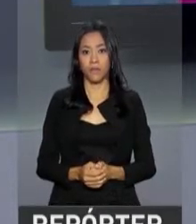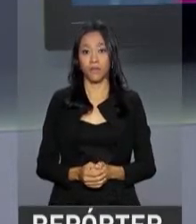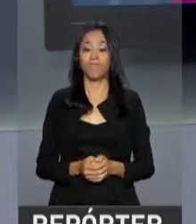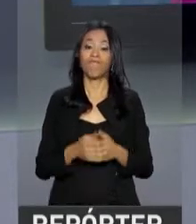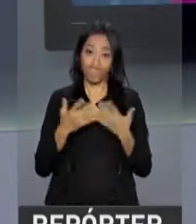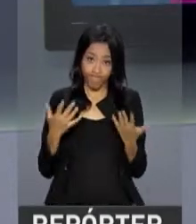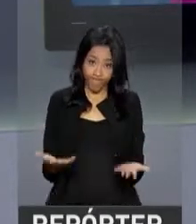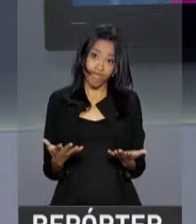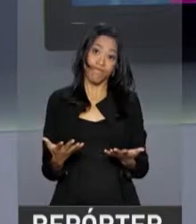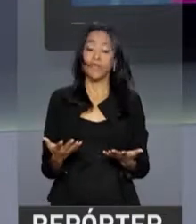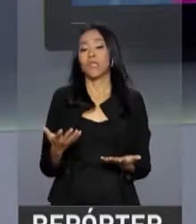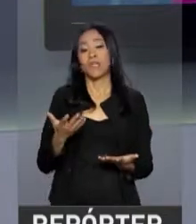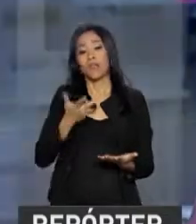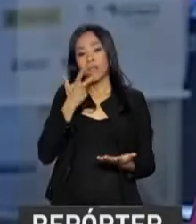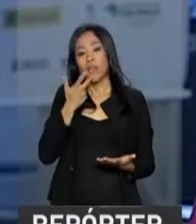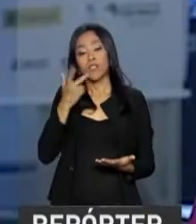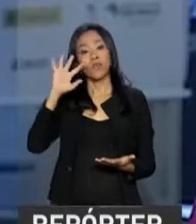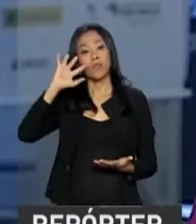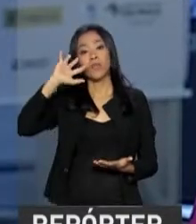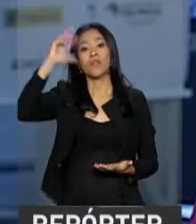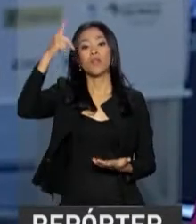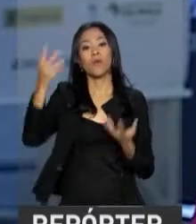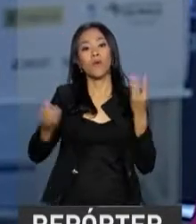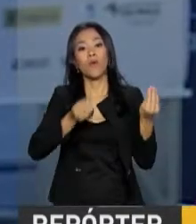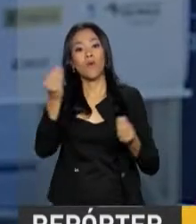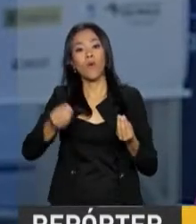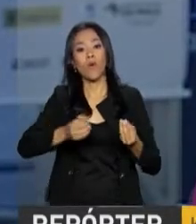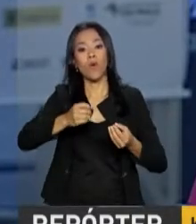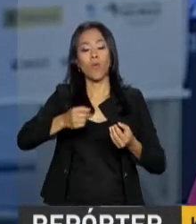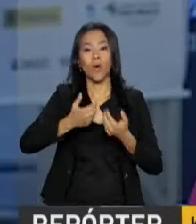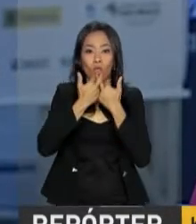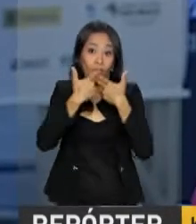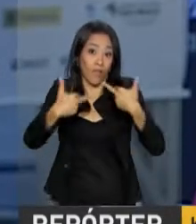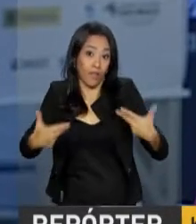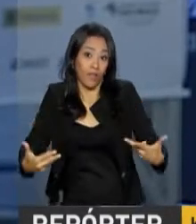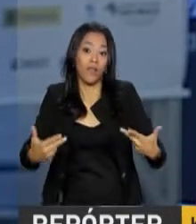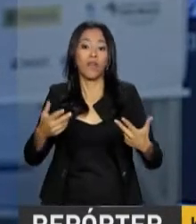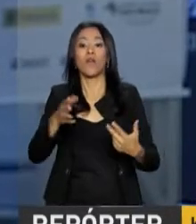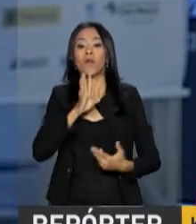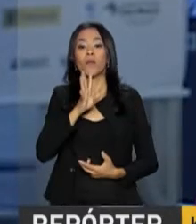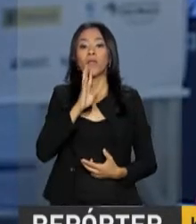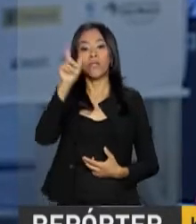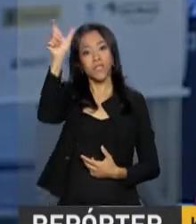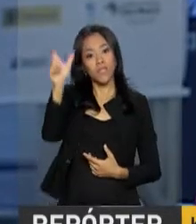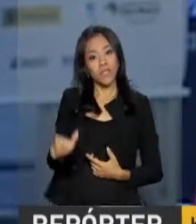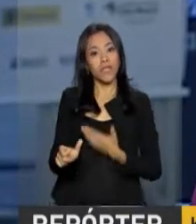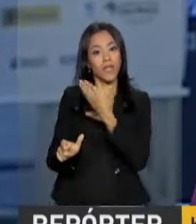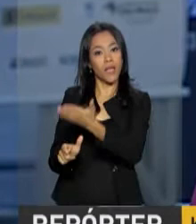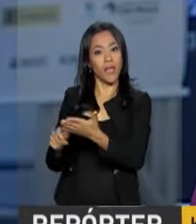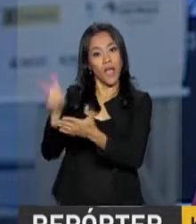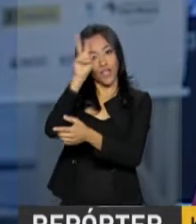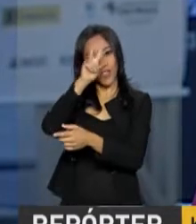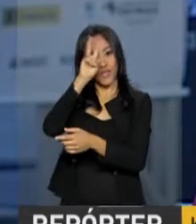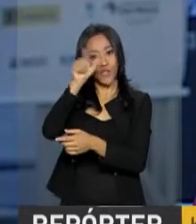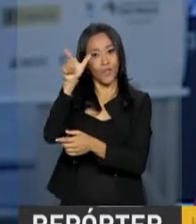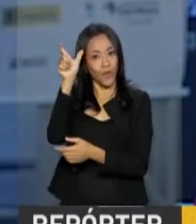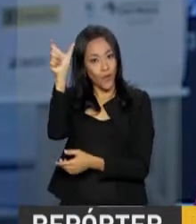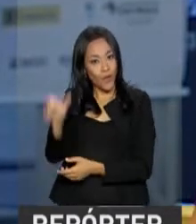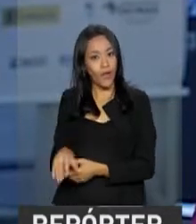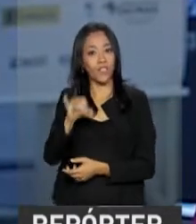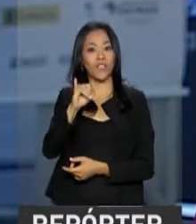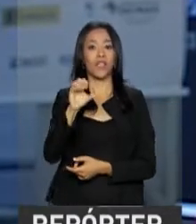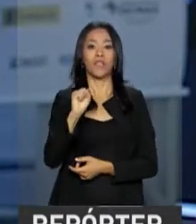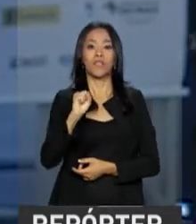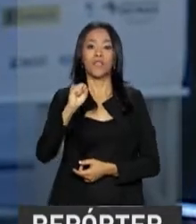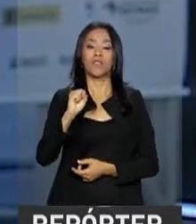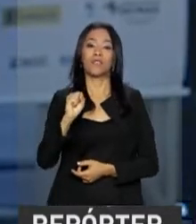Pois é, Carol, falando em soluções inovadoras, a gente vai conhecer agora um pouquinho da história de Israel. Lá, 80% da água consumida